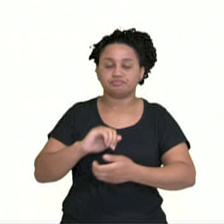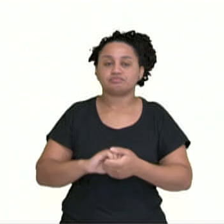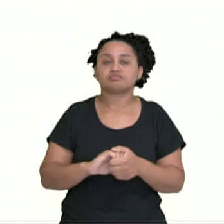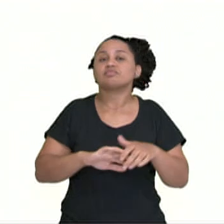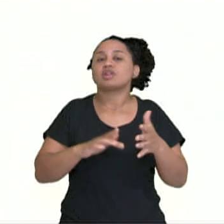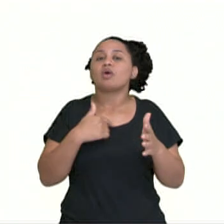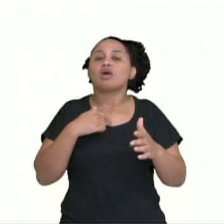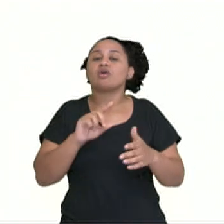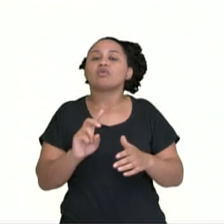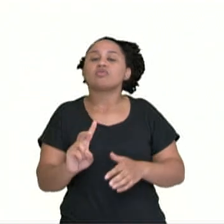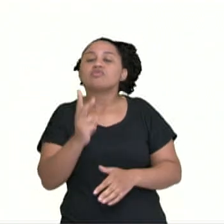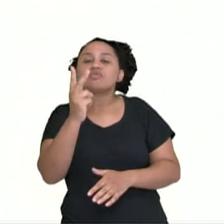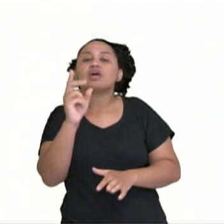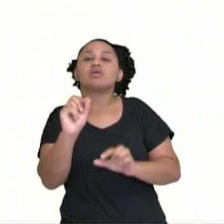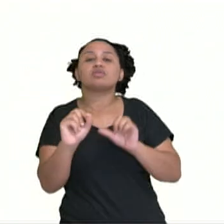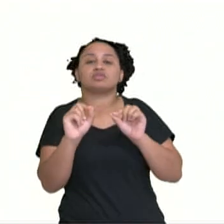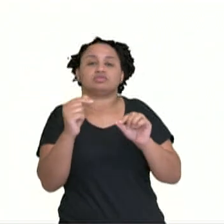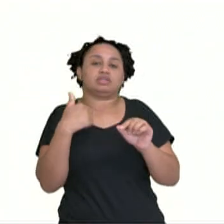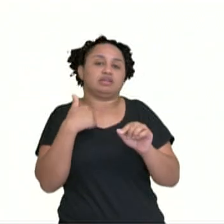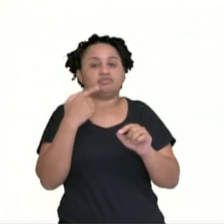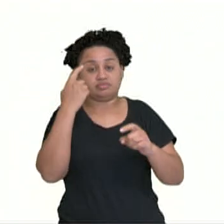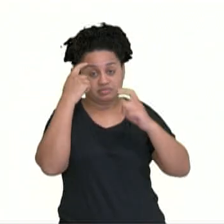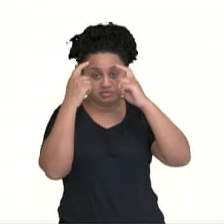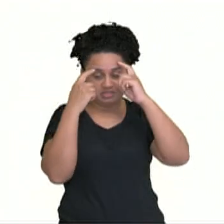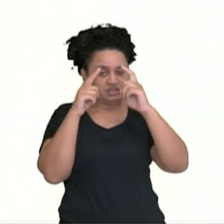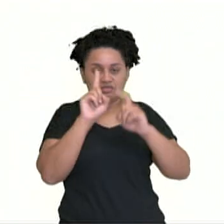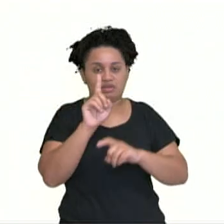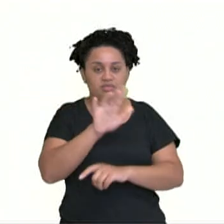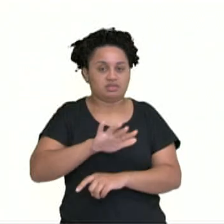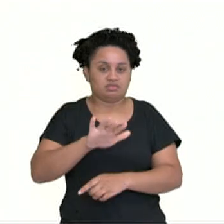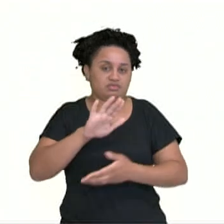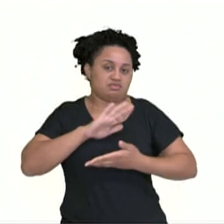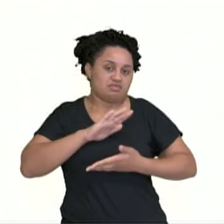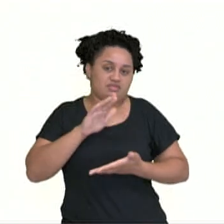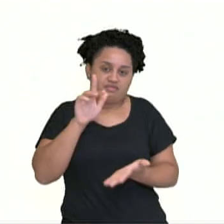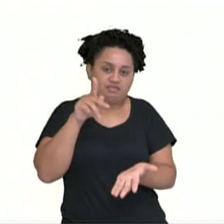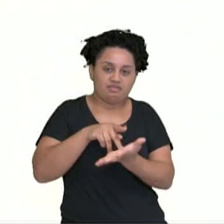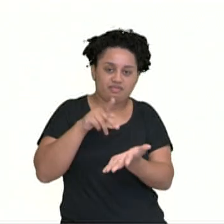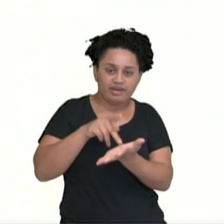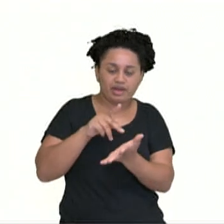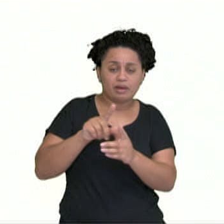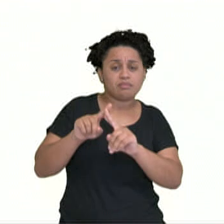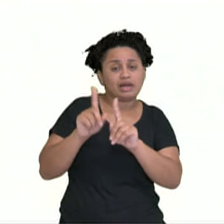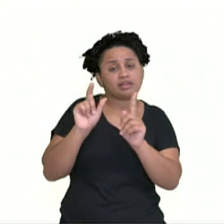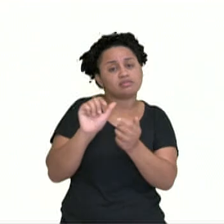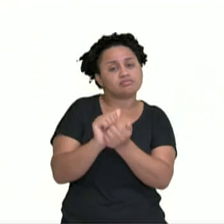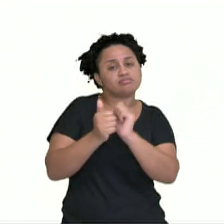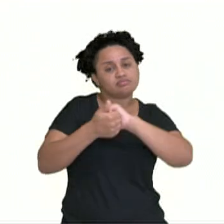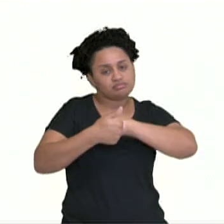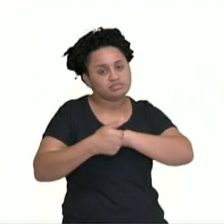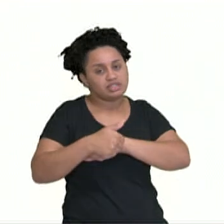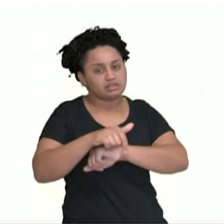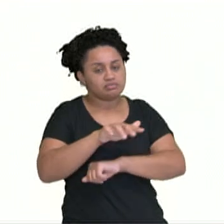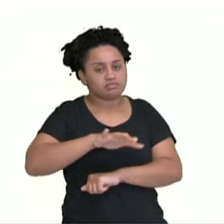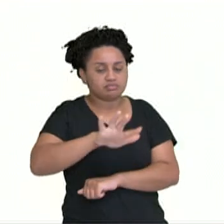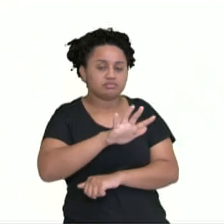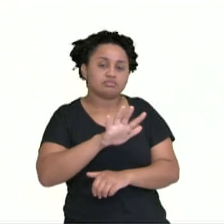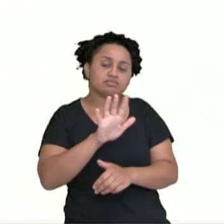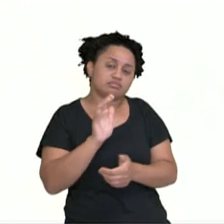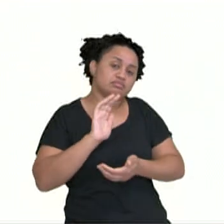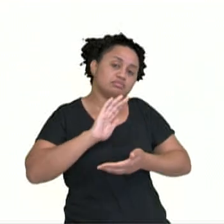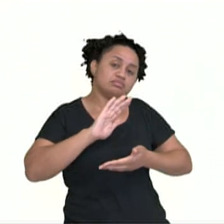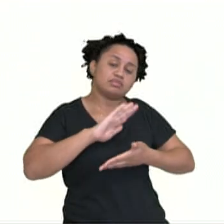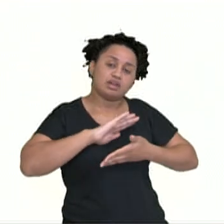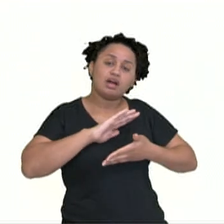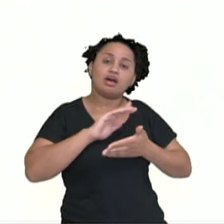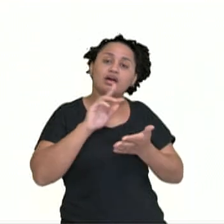um valor fictício, tá? Não é uma situação real, mas ela pode ser adaptada a uma situação real, só